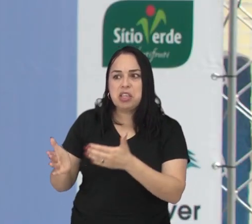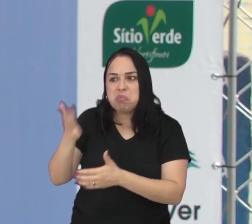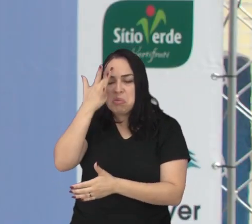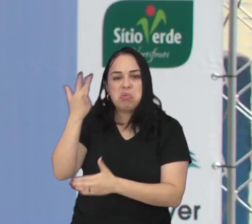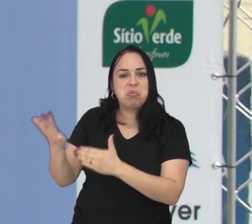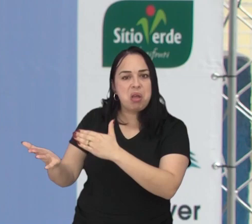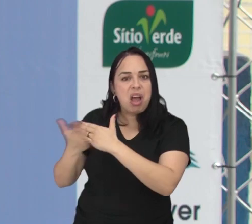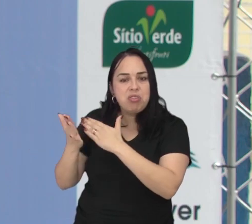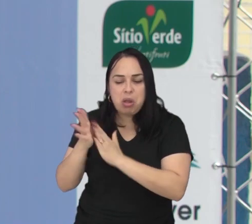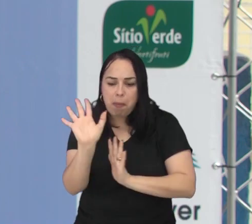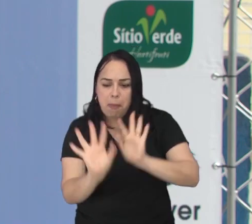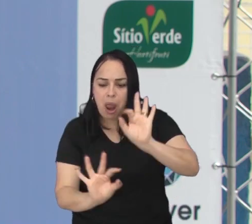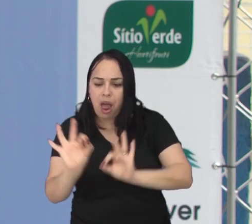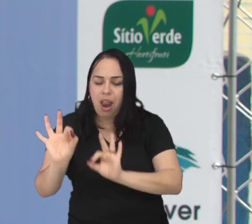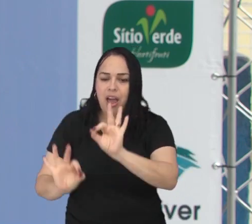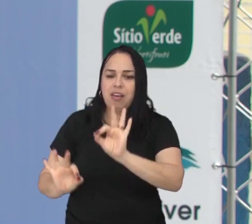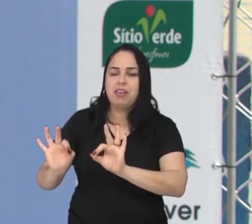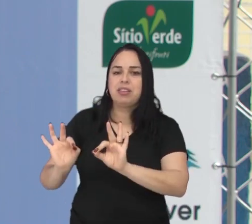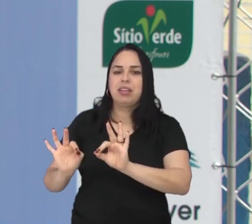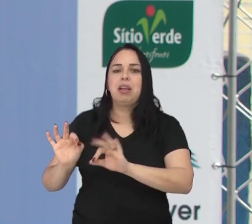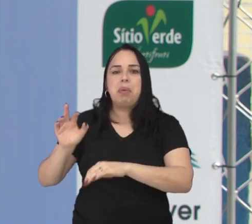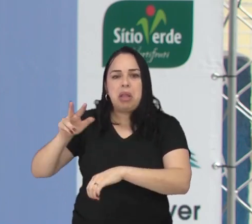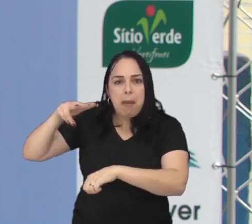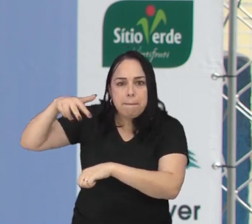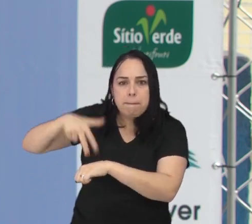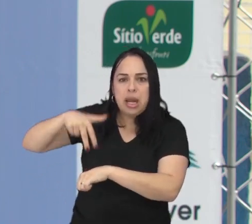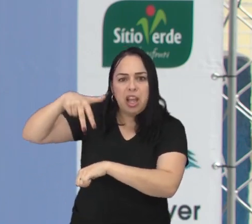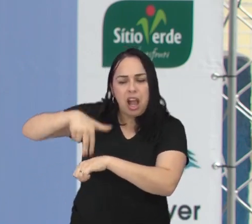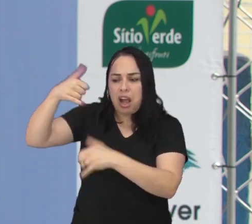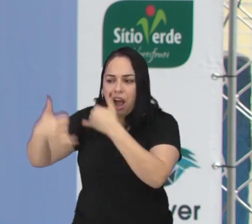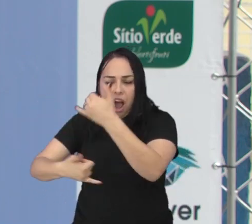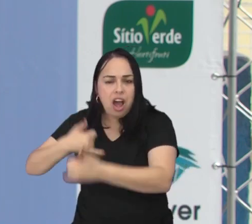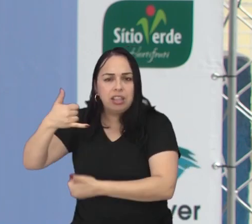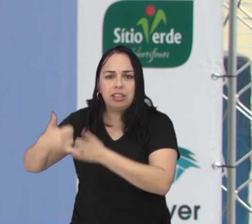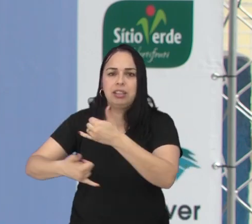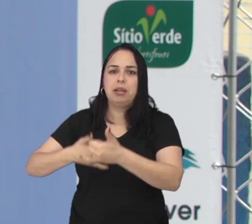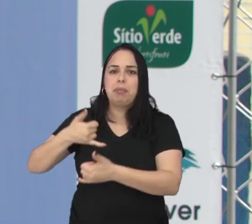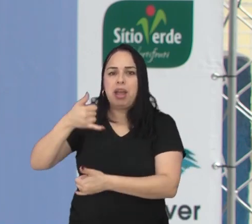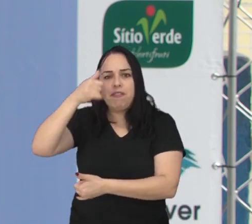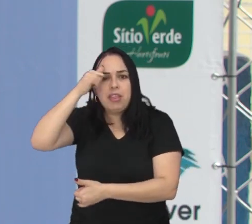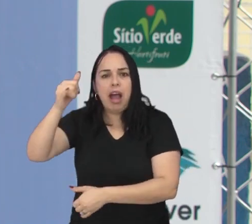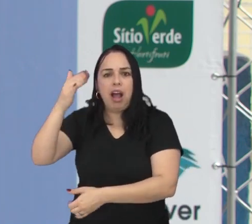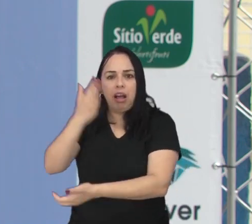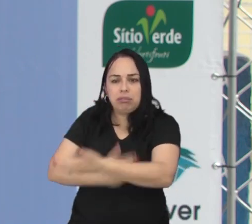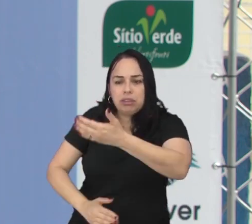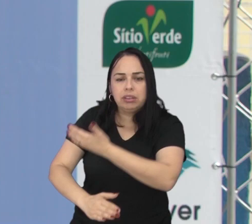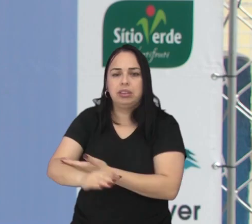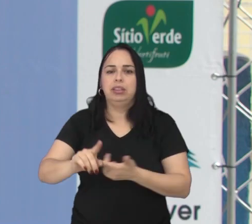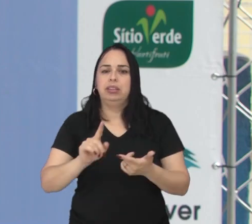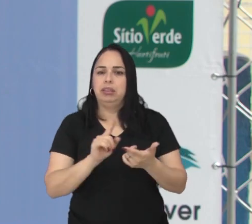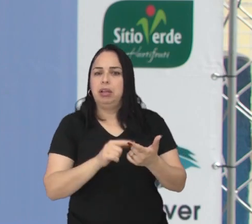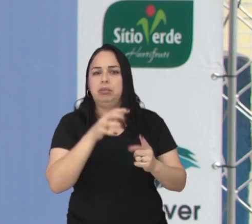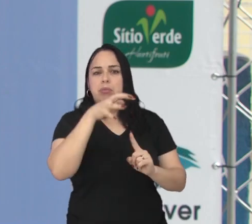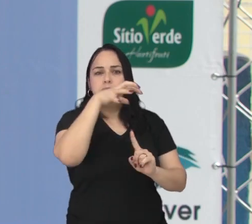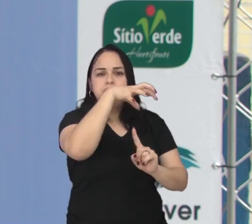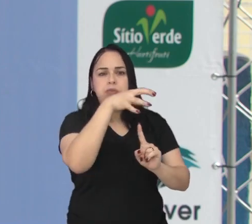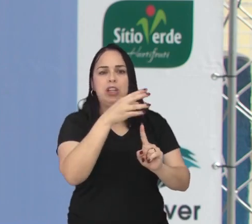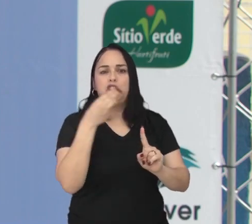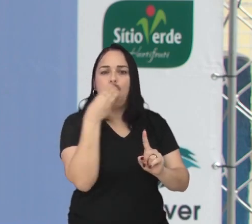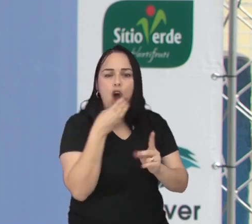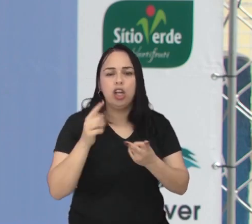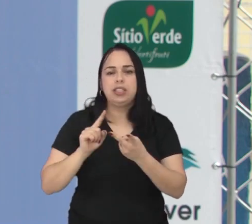nossos colaboradores nos ajudaram, né? Então são atividades infláveis, que é para as crianças não se